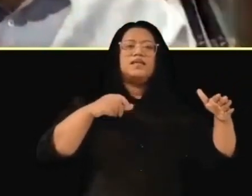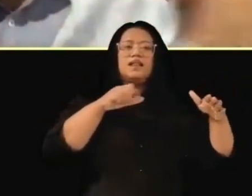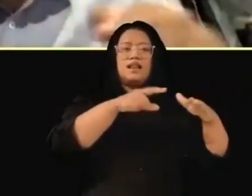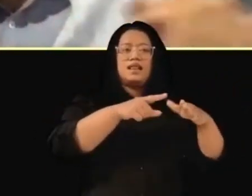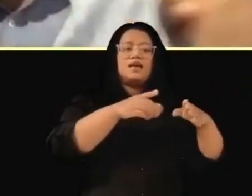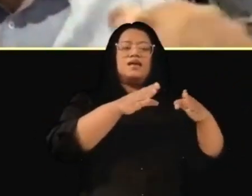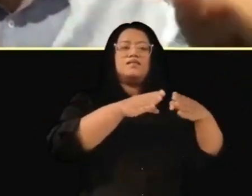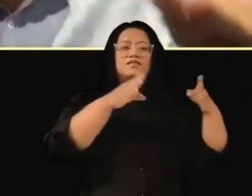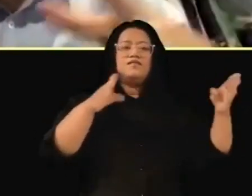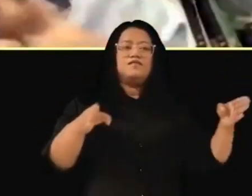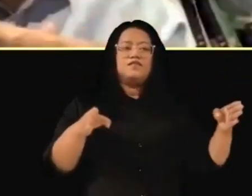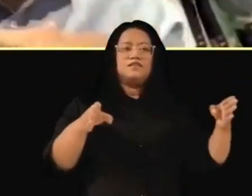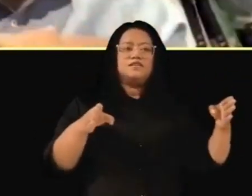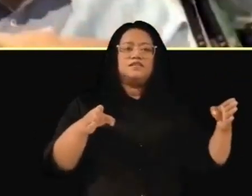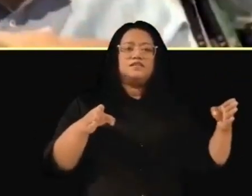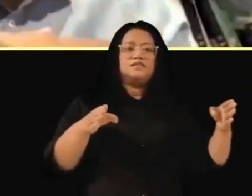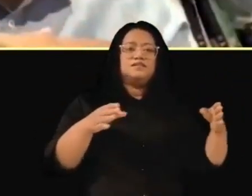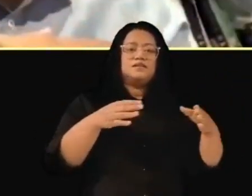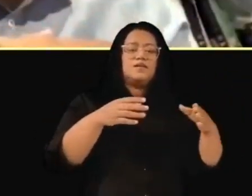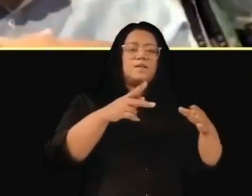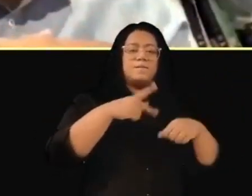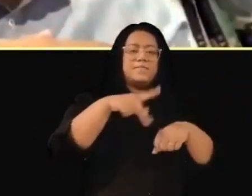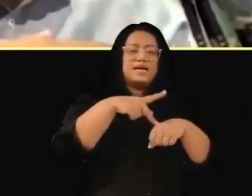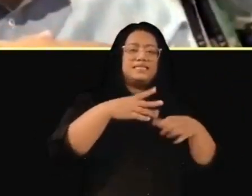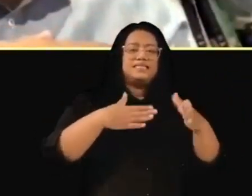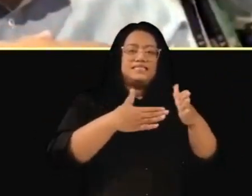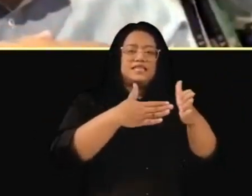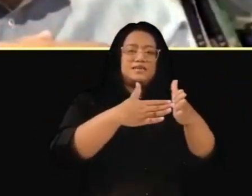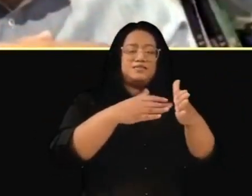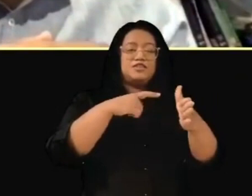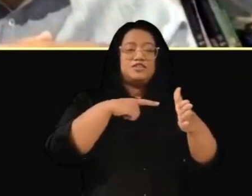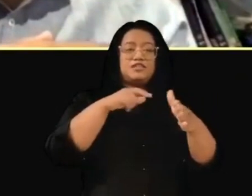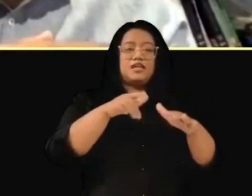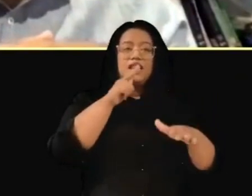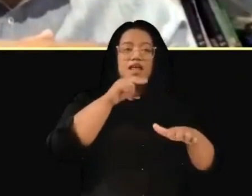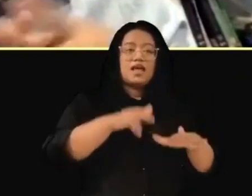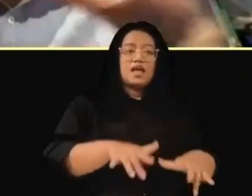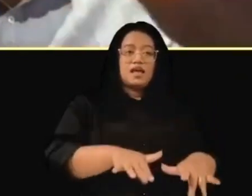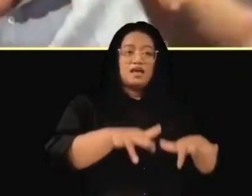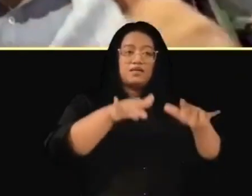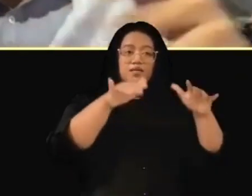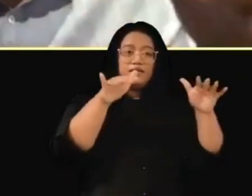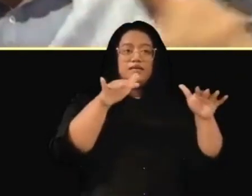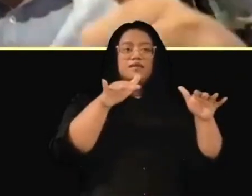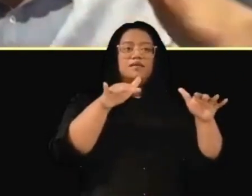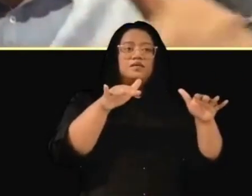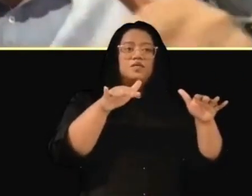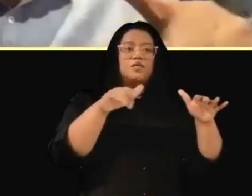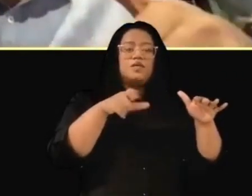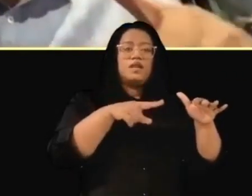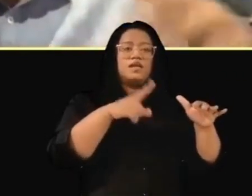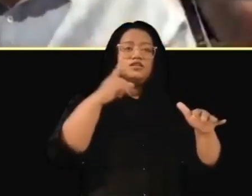estabelecida no meio do curso d'água. Então ele dizia, no período de cheia, a dificuldade de patrulhamento